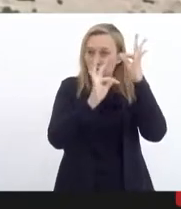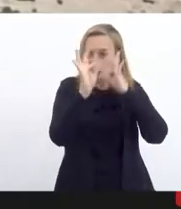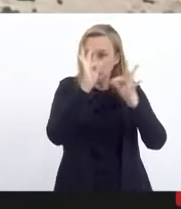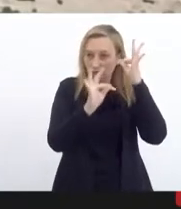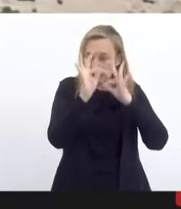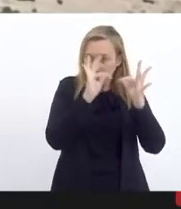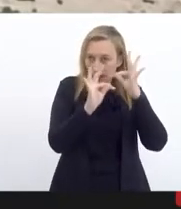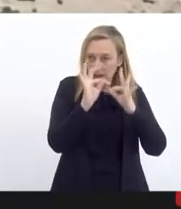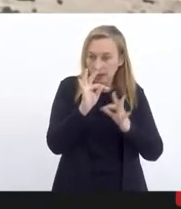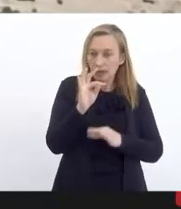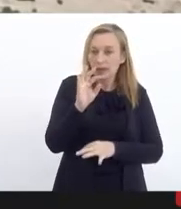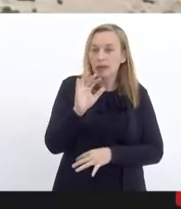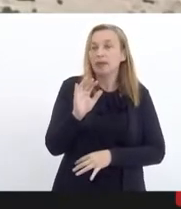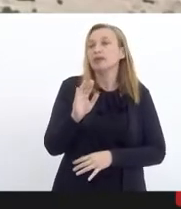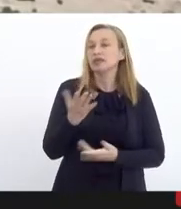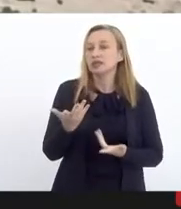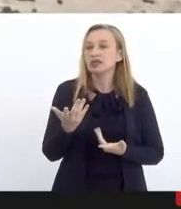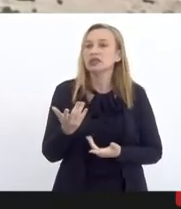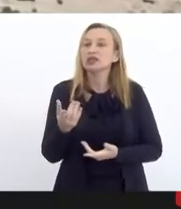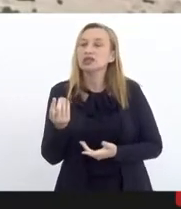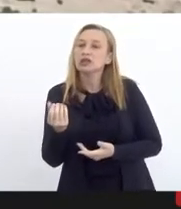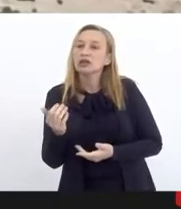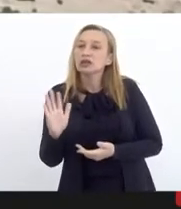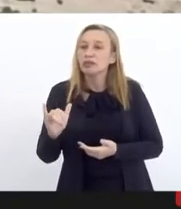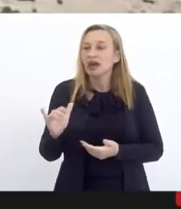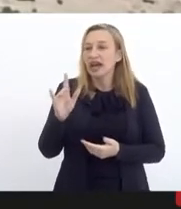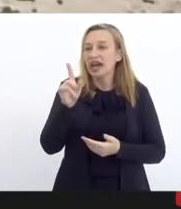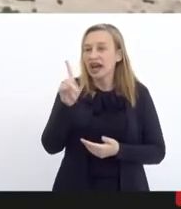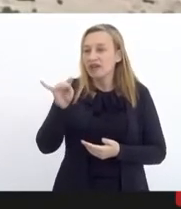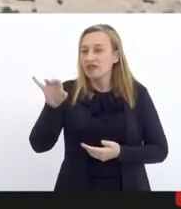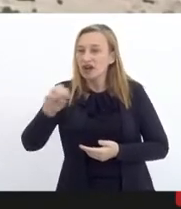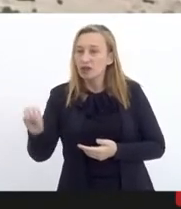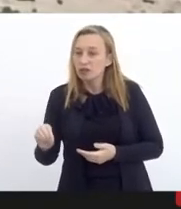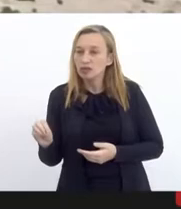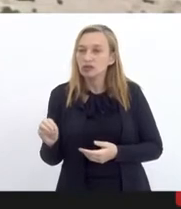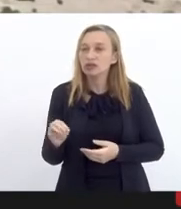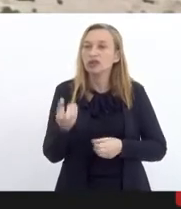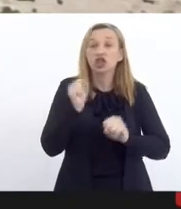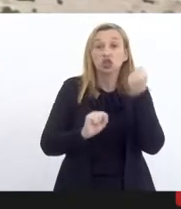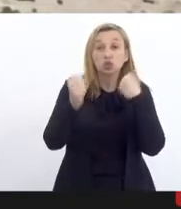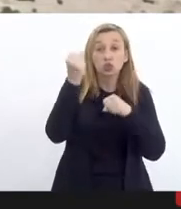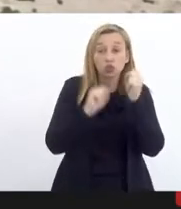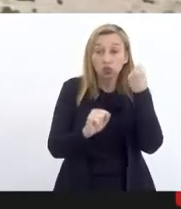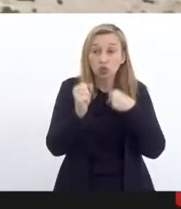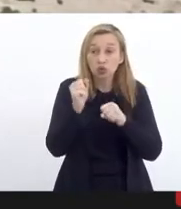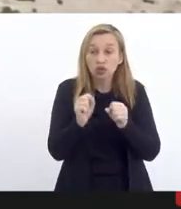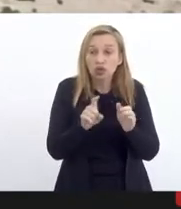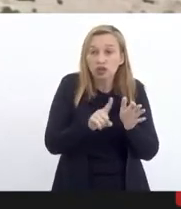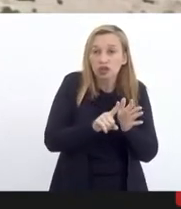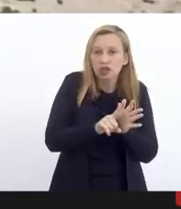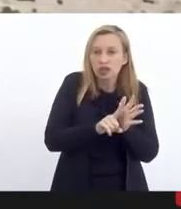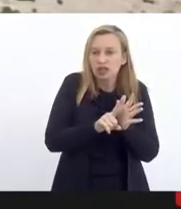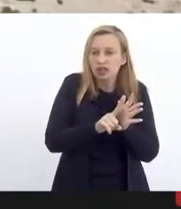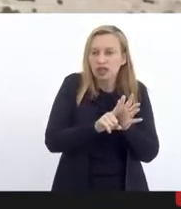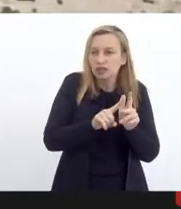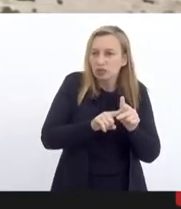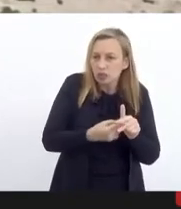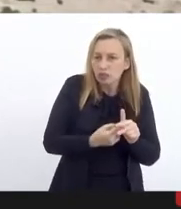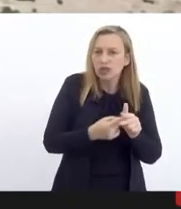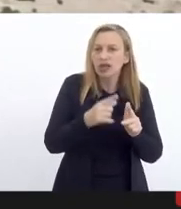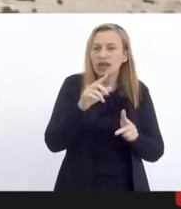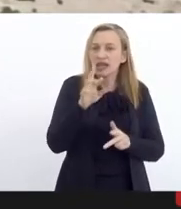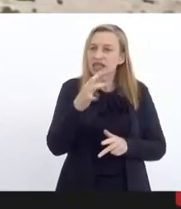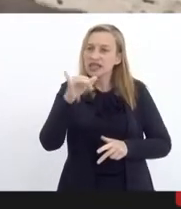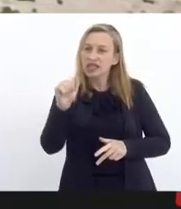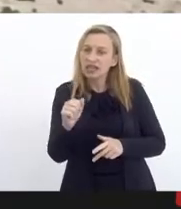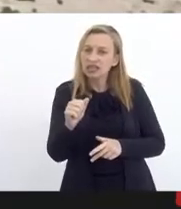vai permitir a implantação de indústrias que alterem a fonte de receita do Estado, saindo da